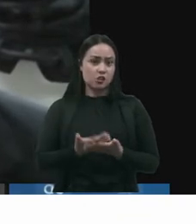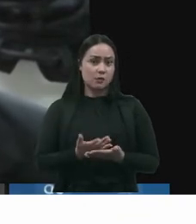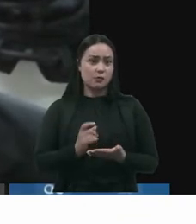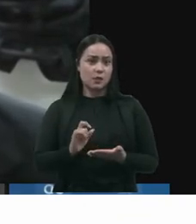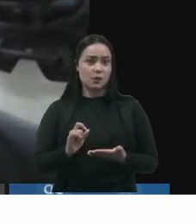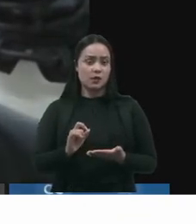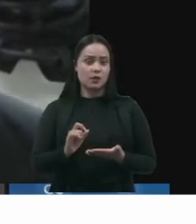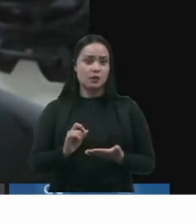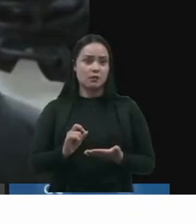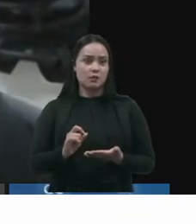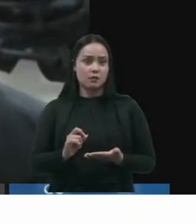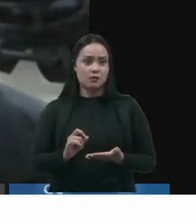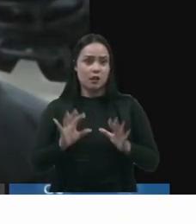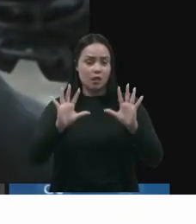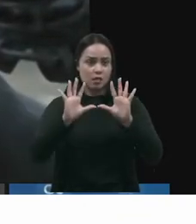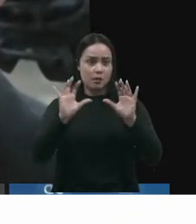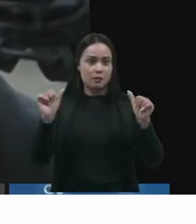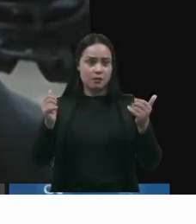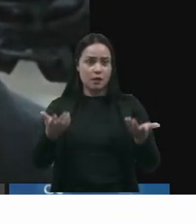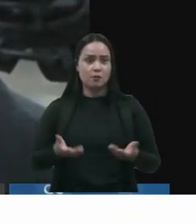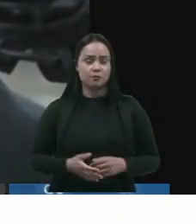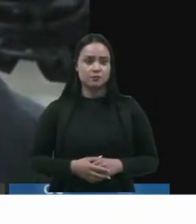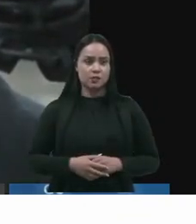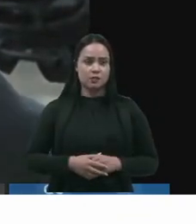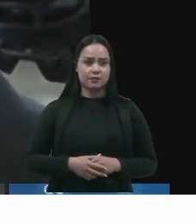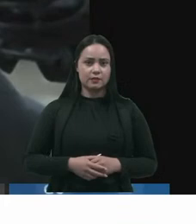A convicção que nós temos, e nisso que o tribunal